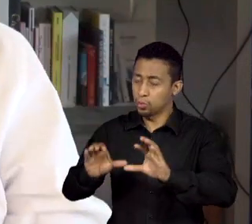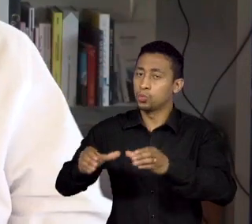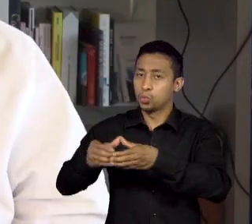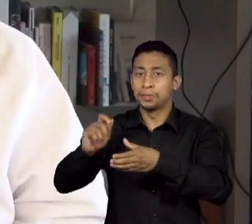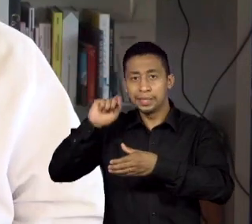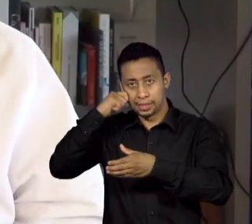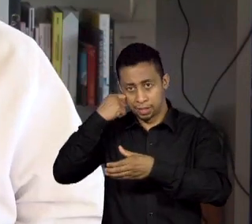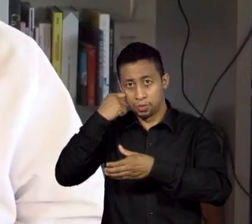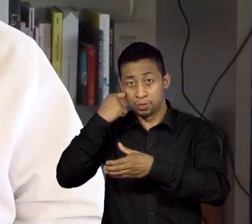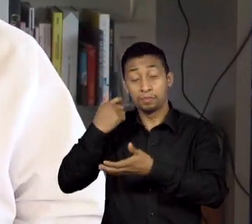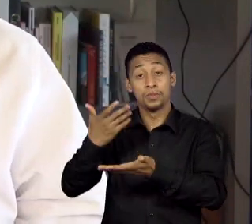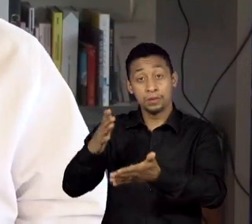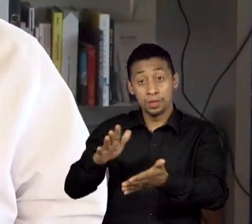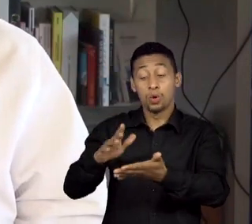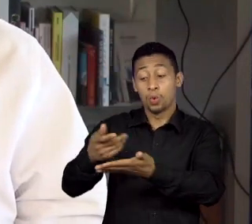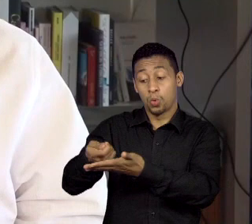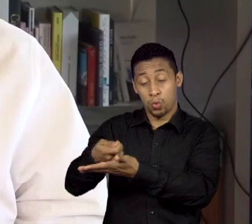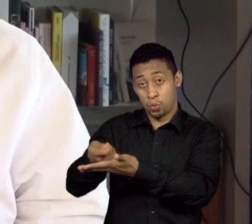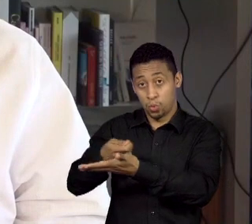os roteiristas